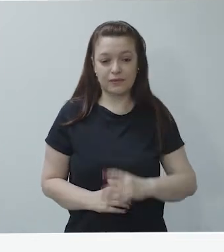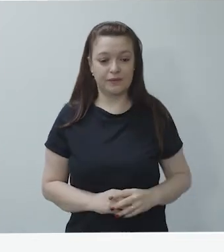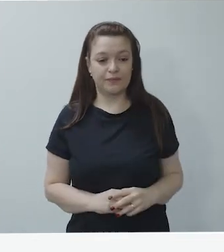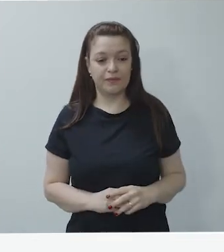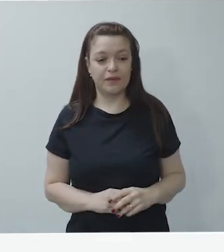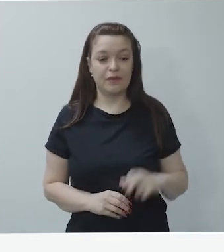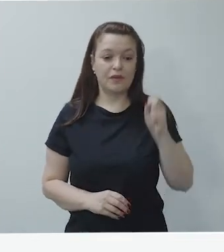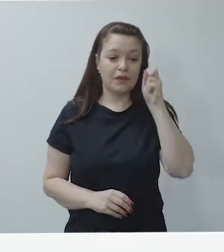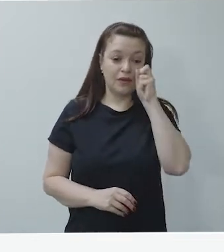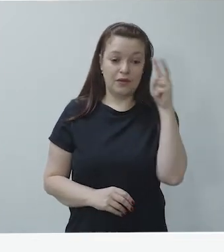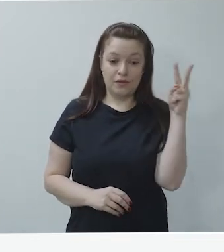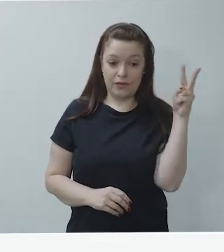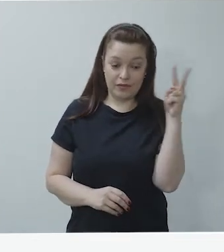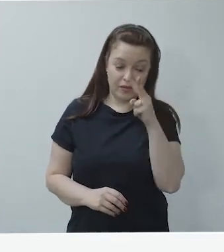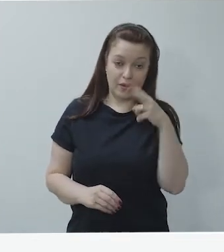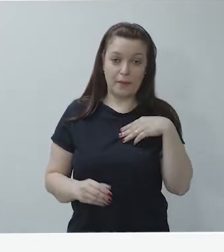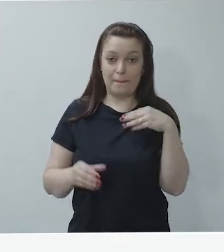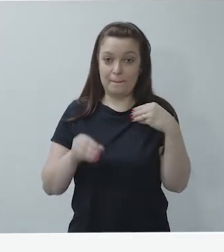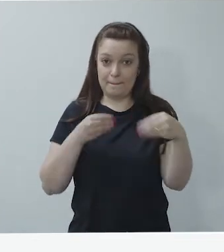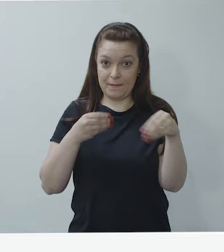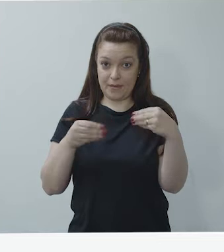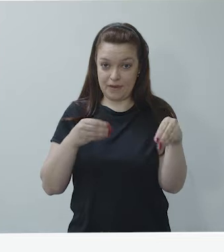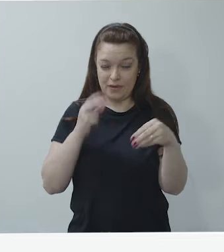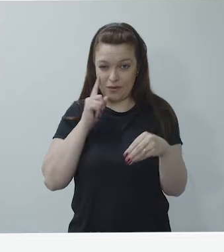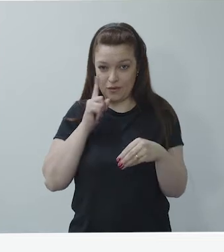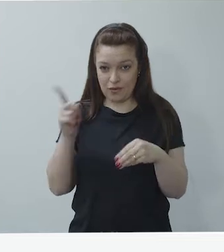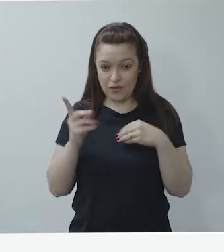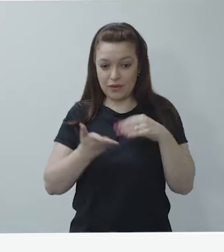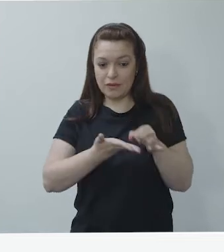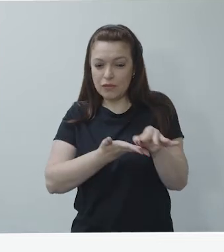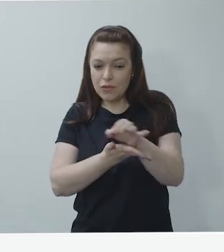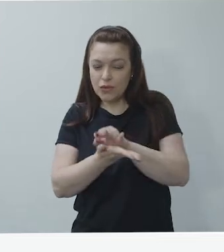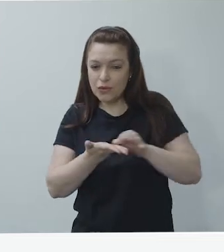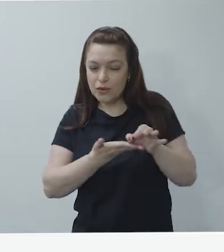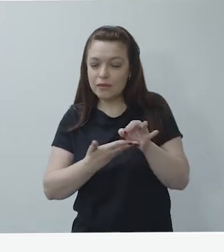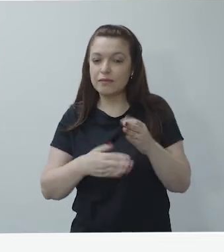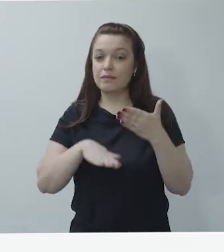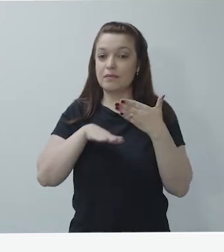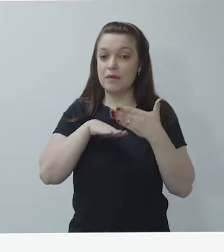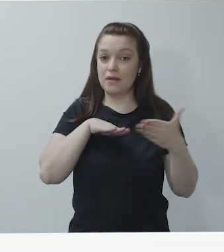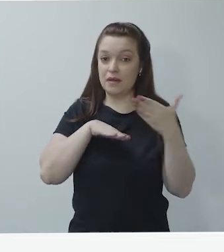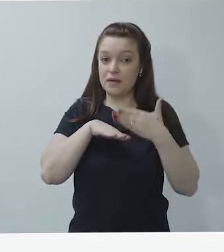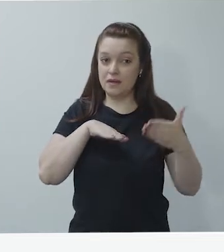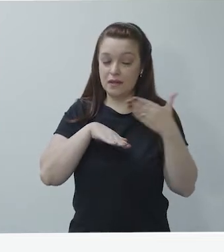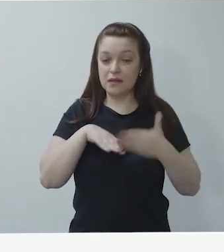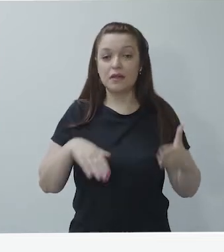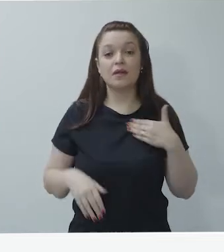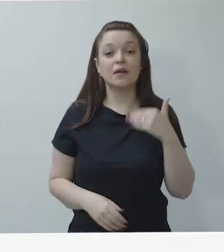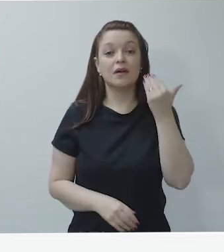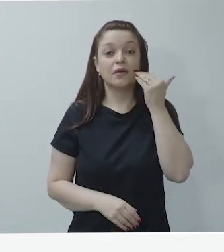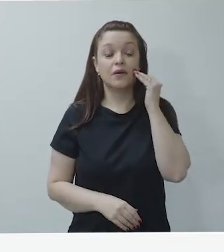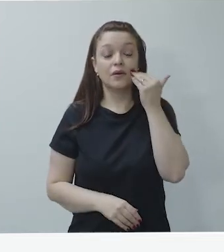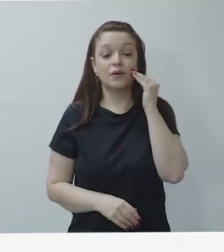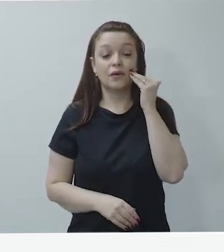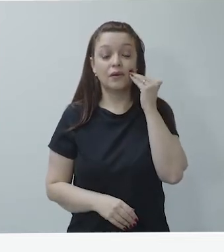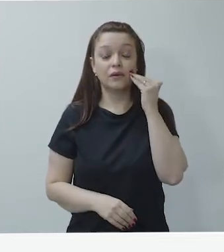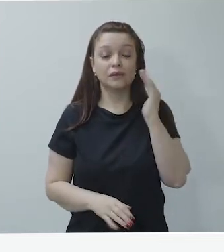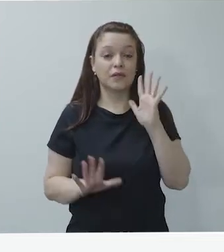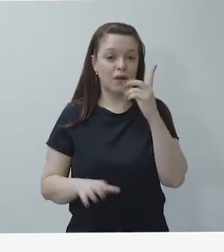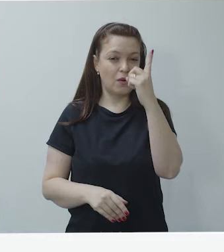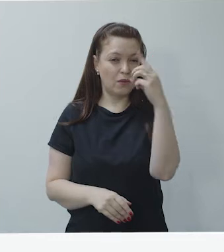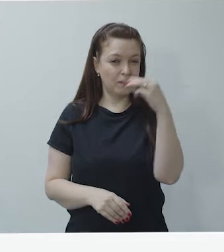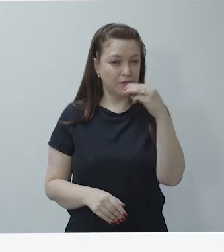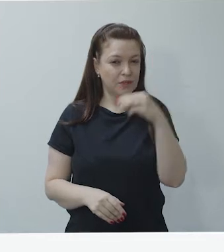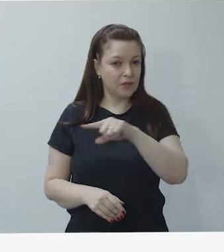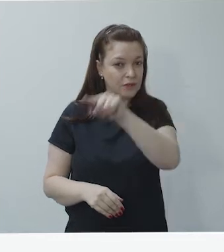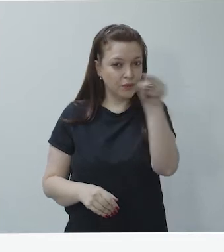lá na tela este pacote de miçangas. Tem algumas miçangas brancas e outras rosas. Vou dar um